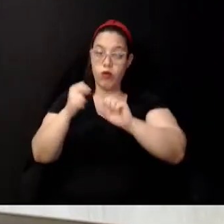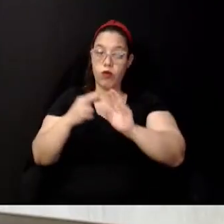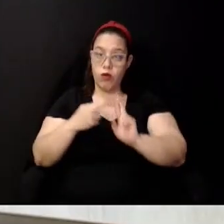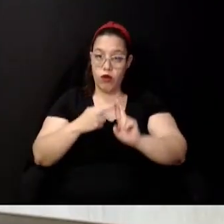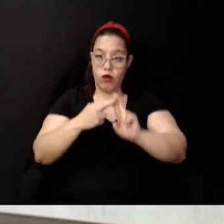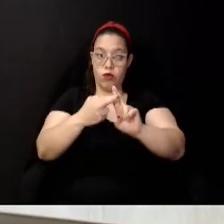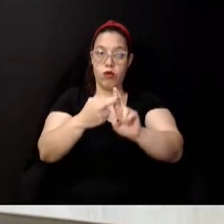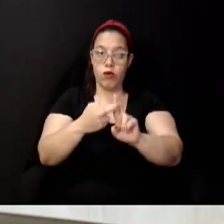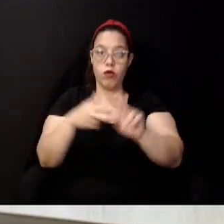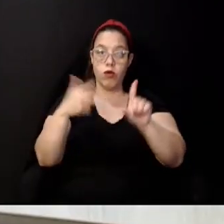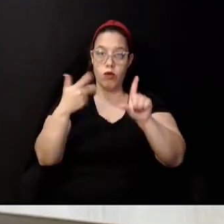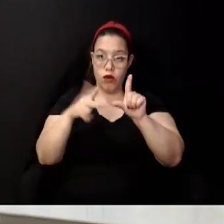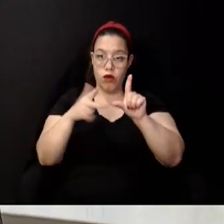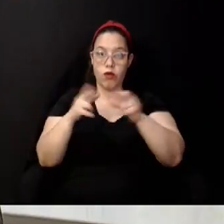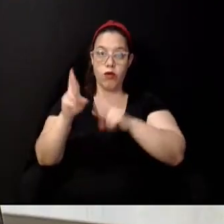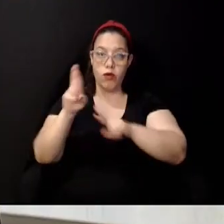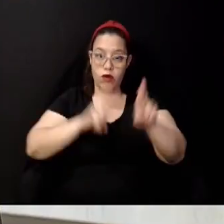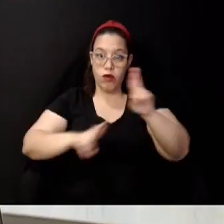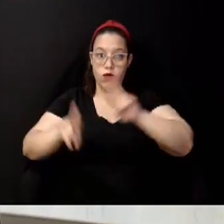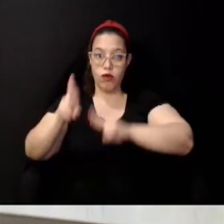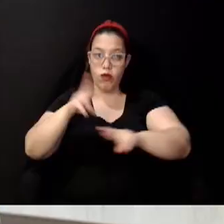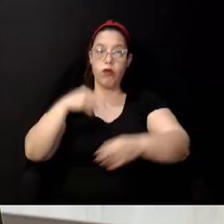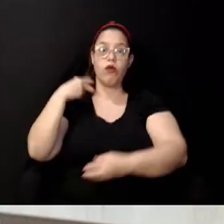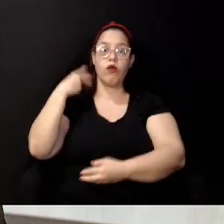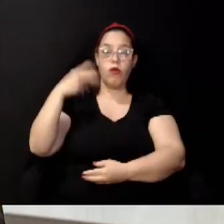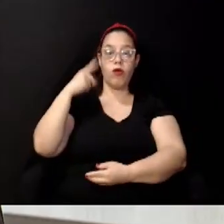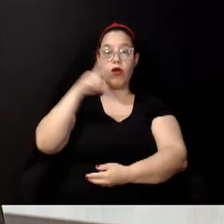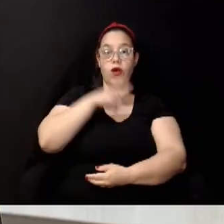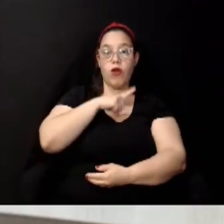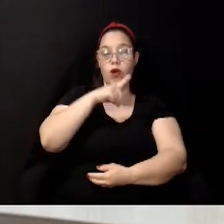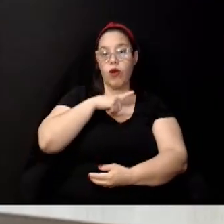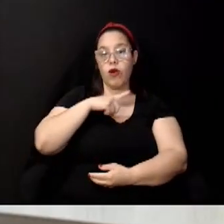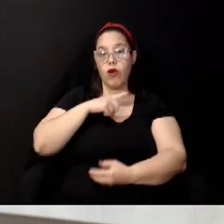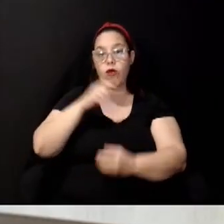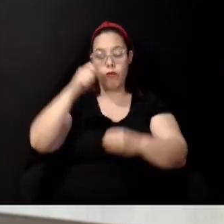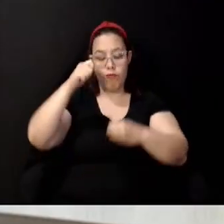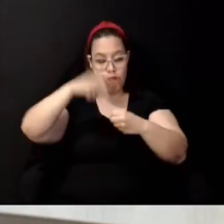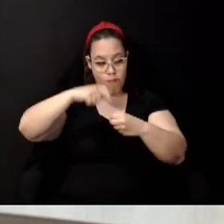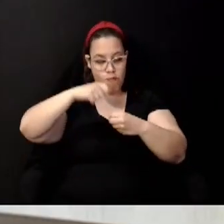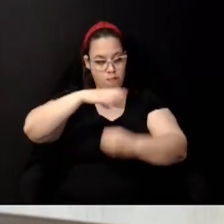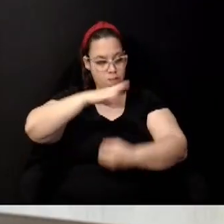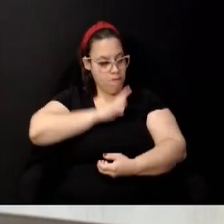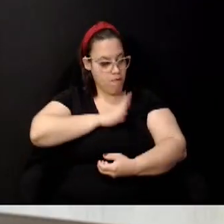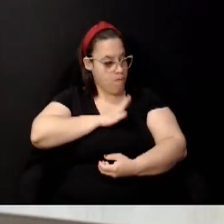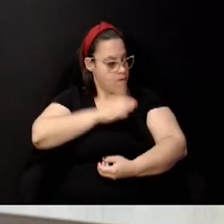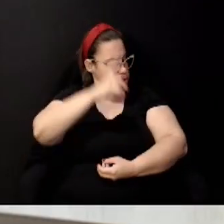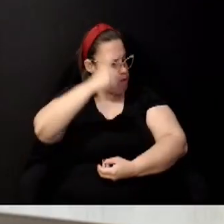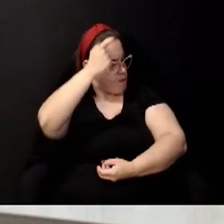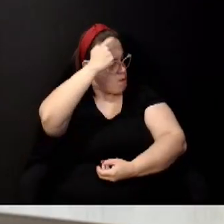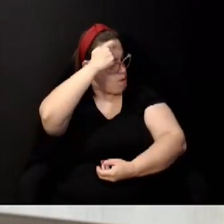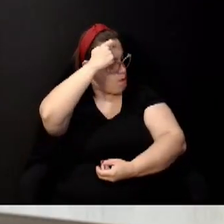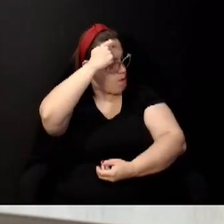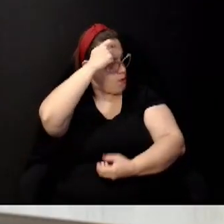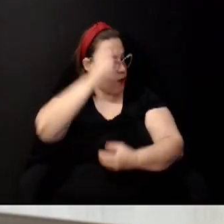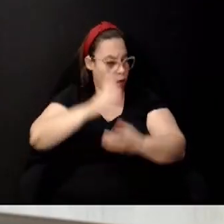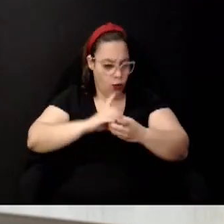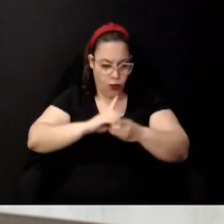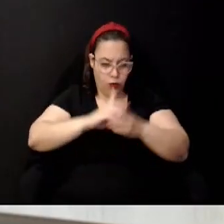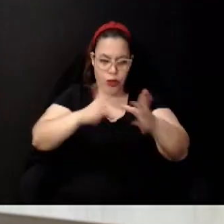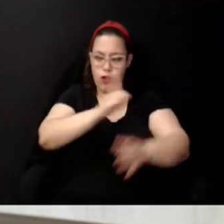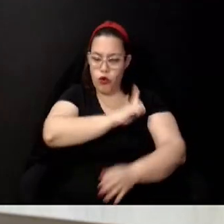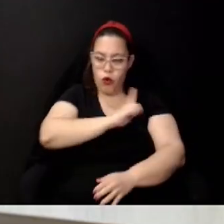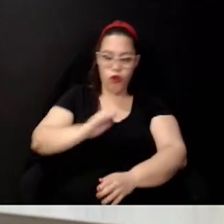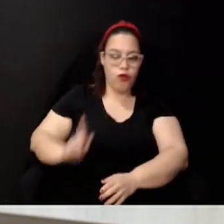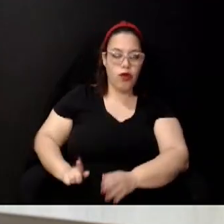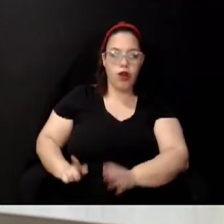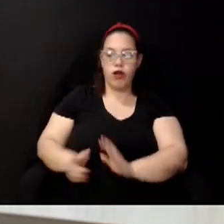legislar, fiscalizar que um vereador tem. A gente está semeando ali, o conceito de democracia, de governo. Isso